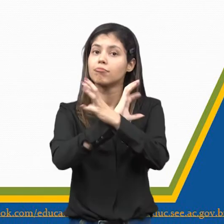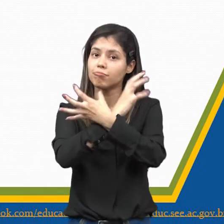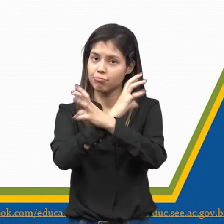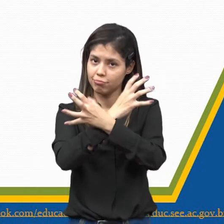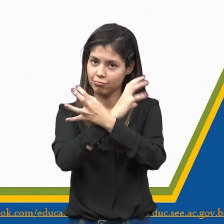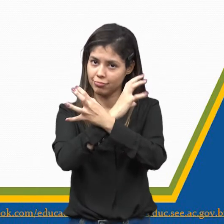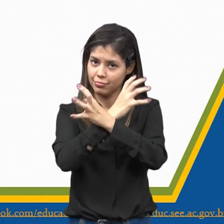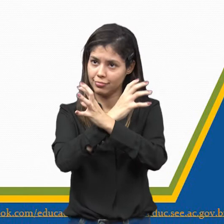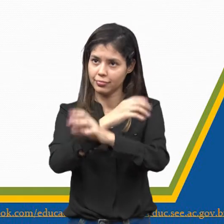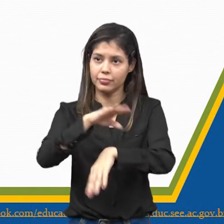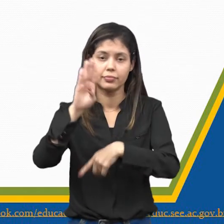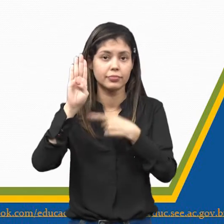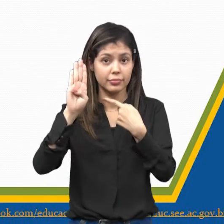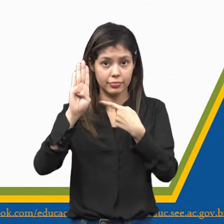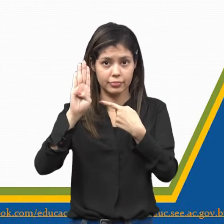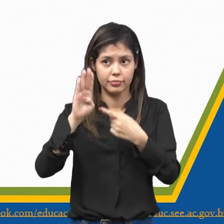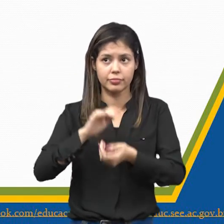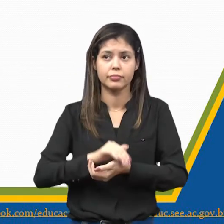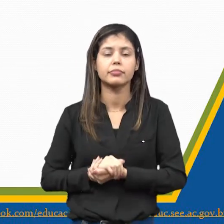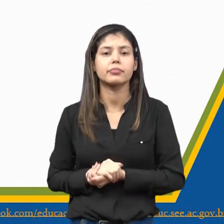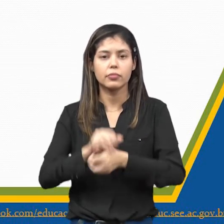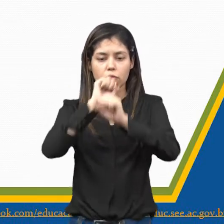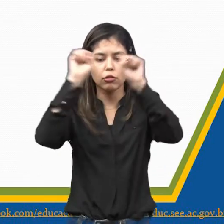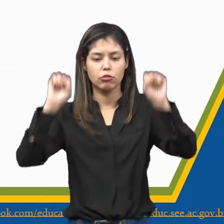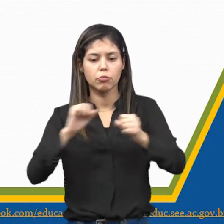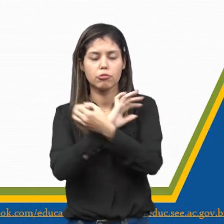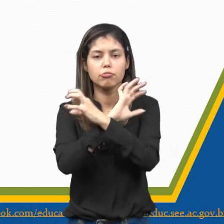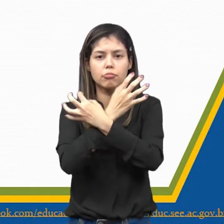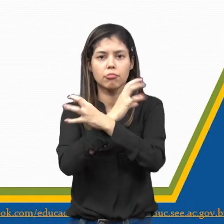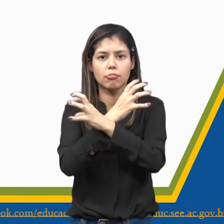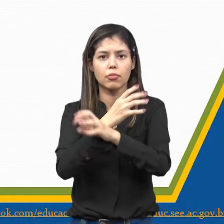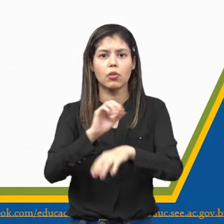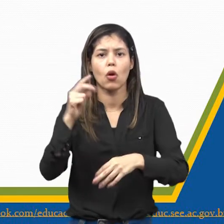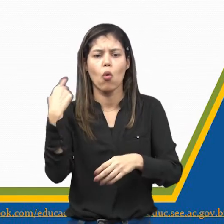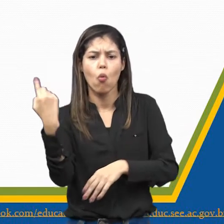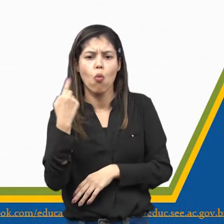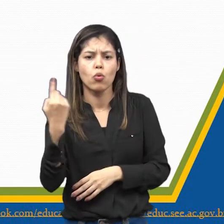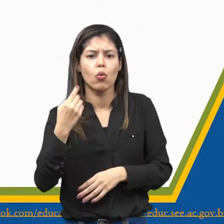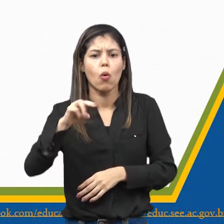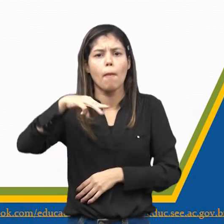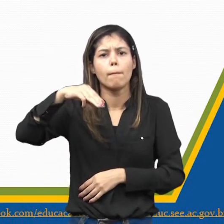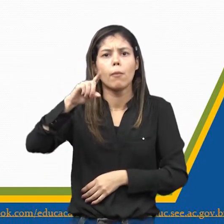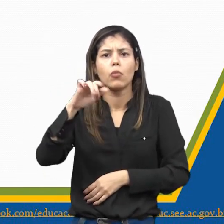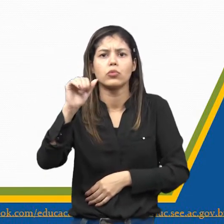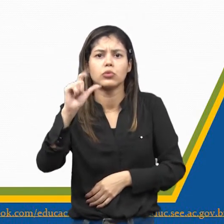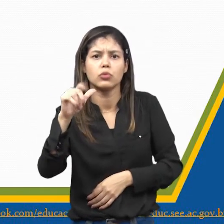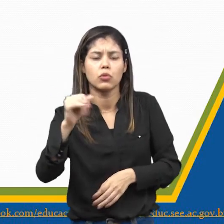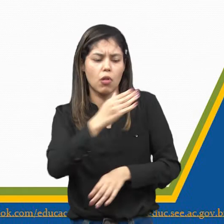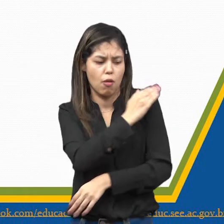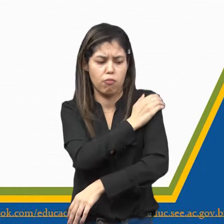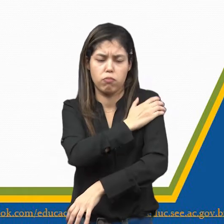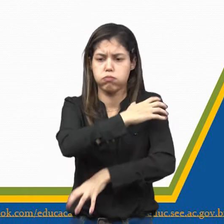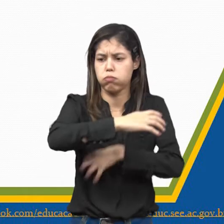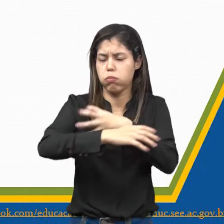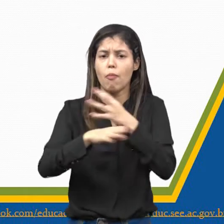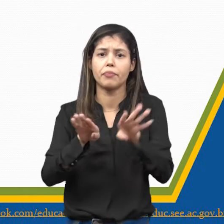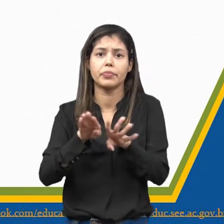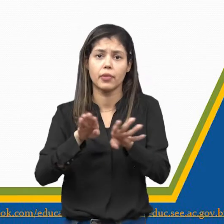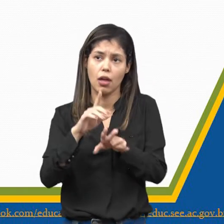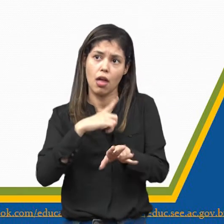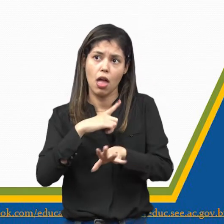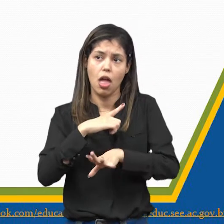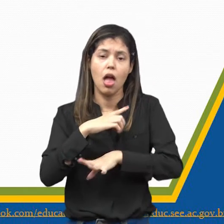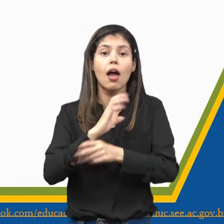Se você marcou a letra B, você acertou. O nosso único músculo que apresenta contração voluntária, como eu falei para vocês, é